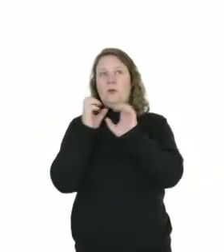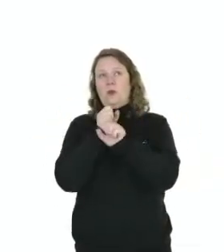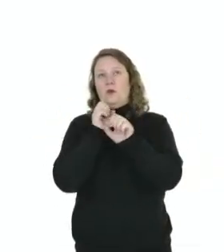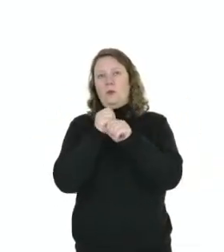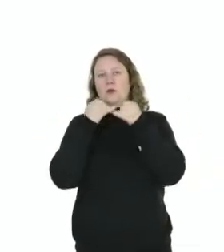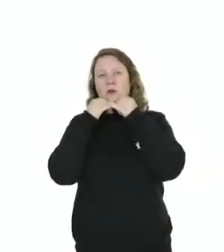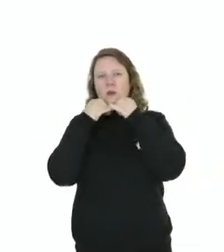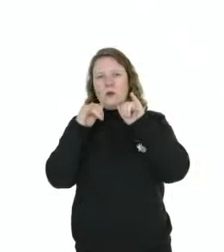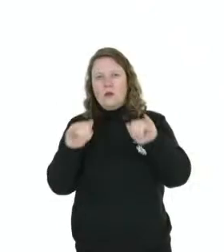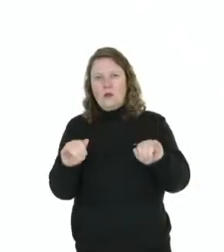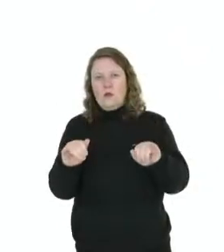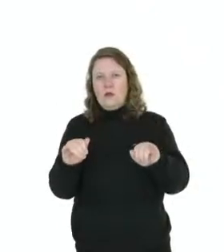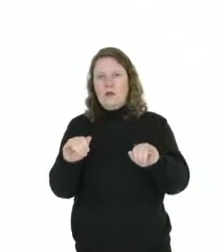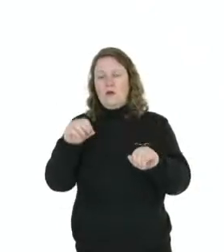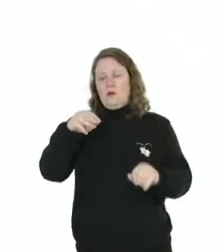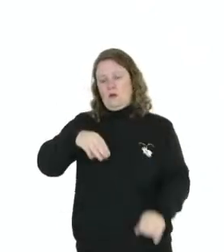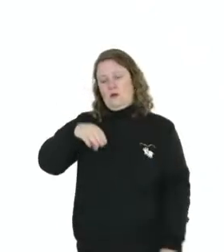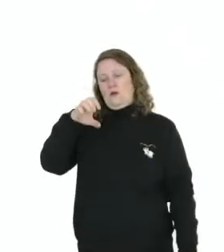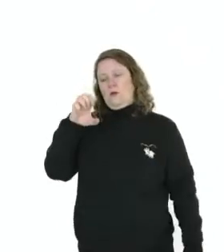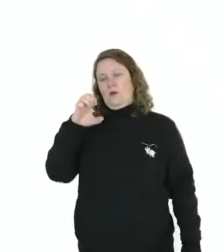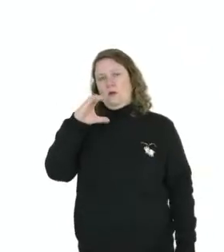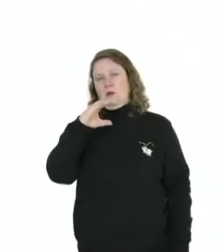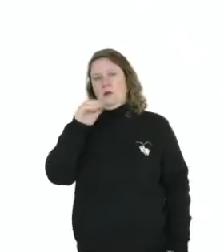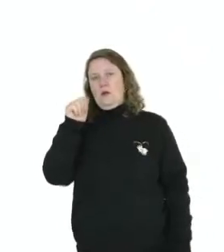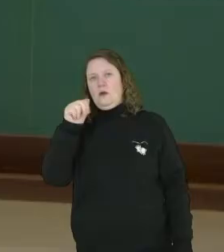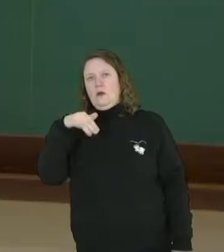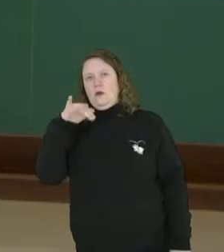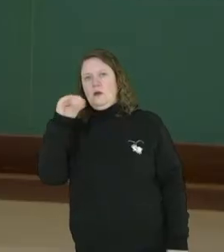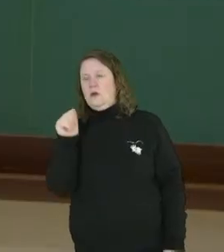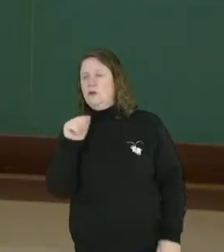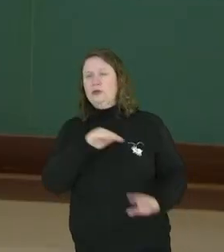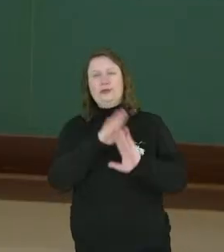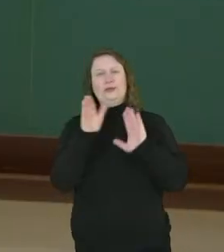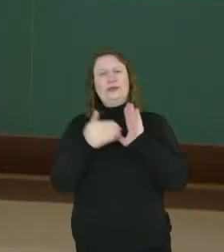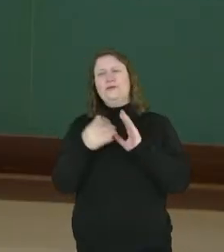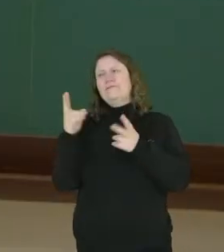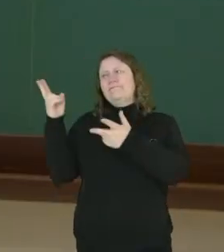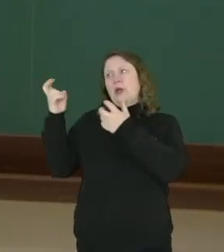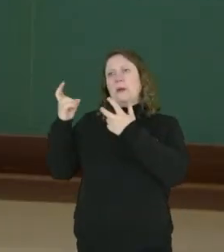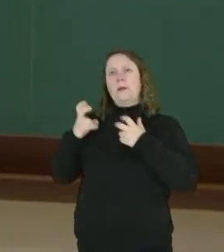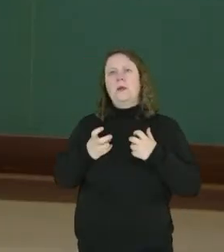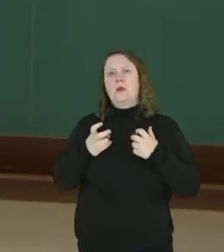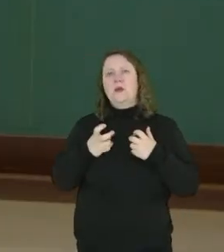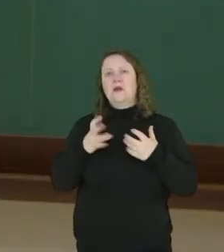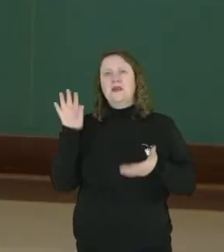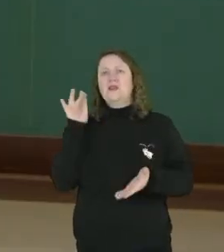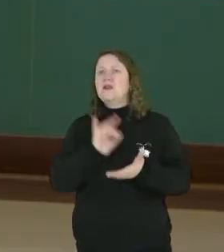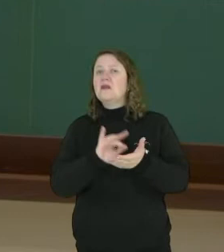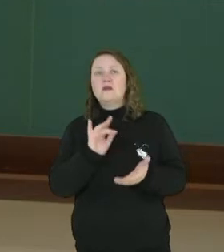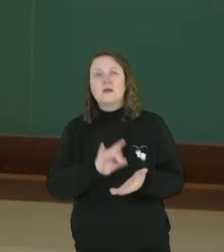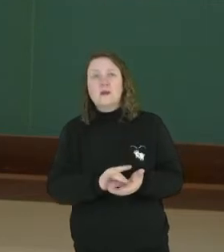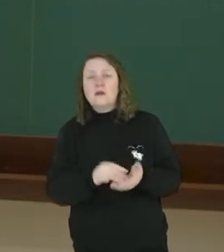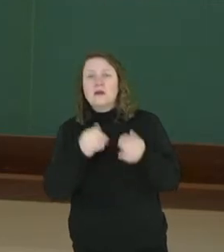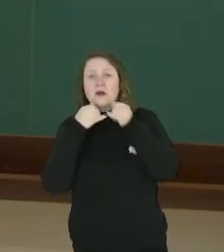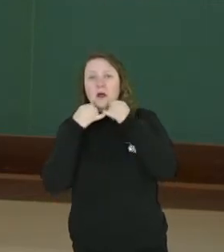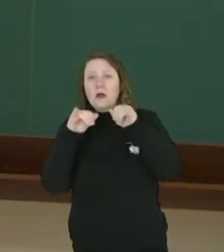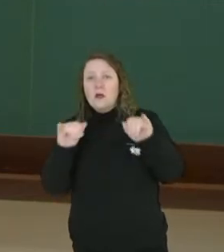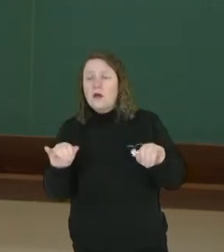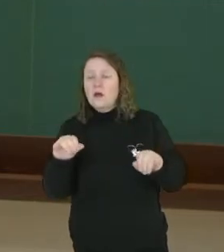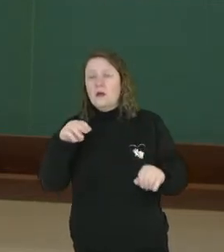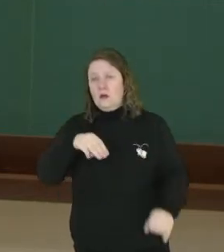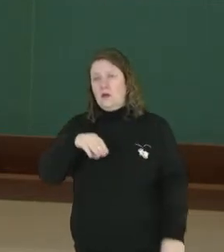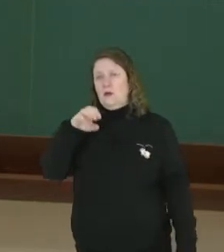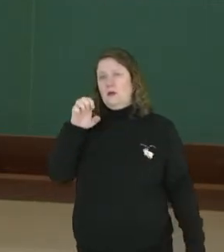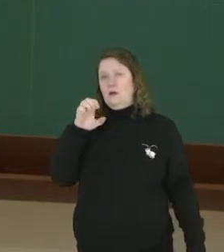de energia mecânica. Então, tudo que vocês viram até agora aqui, na verdade, é energia mecânica. E essa energia